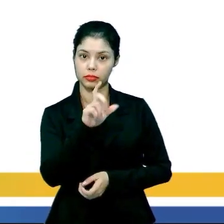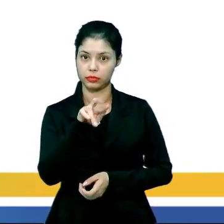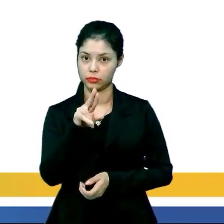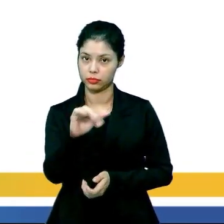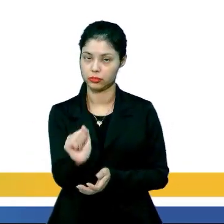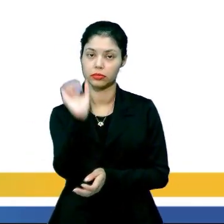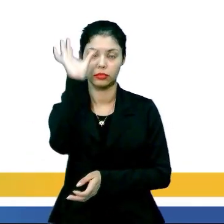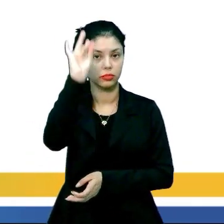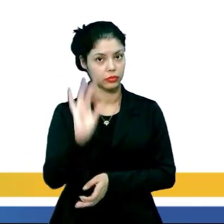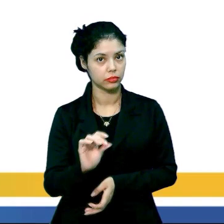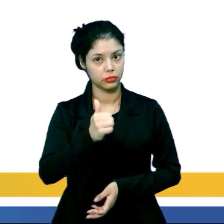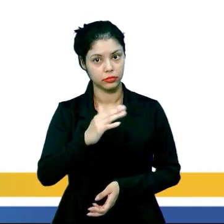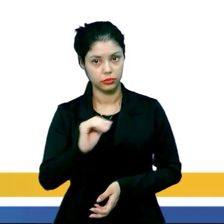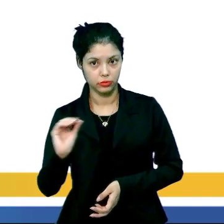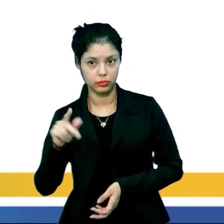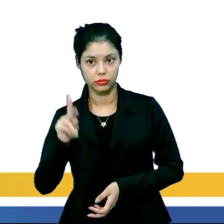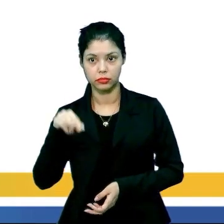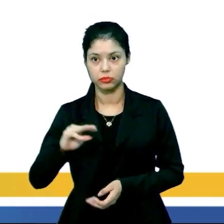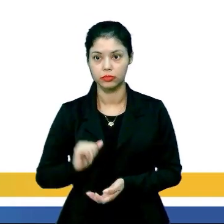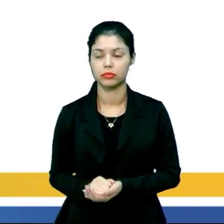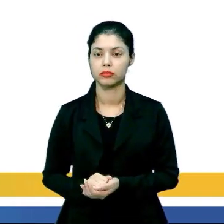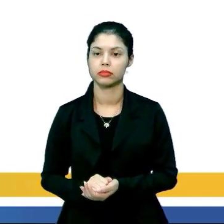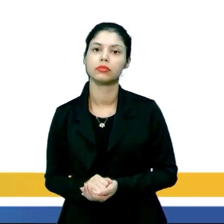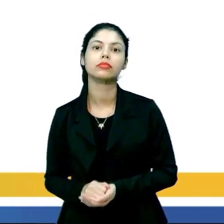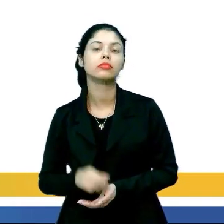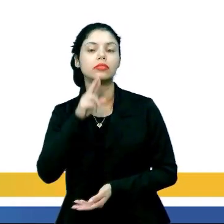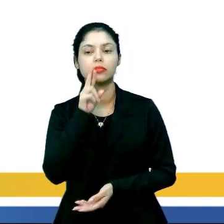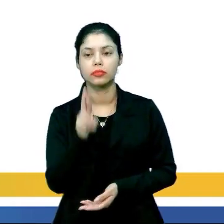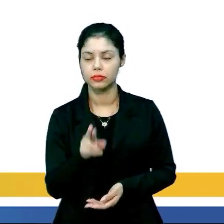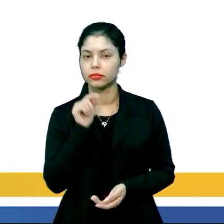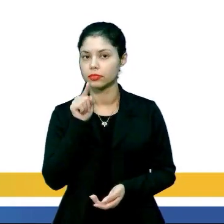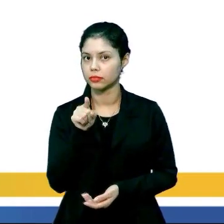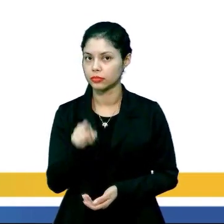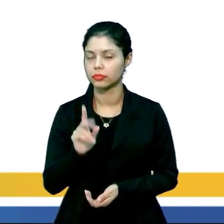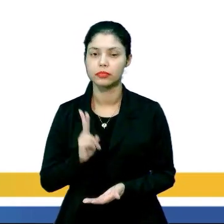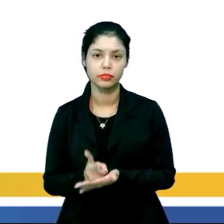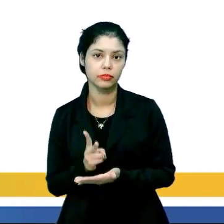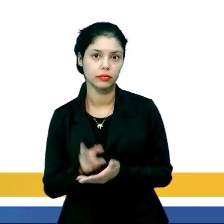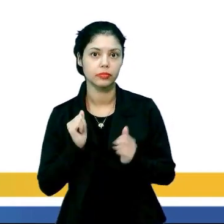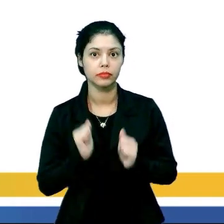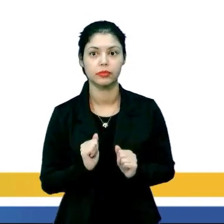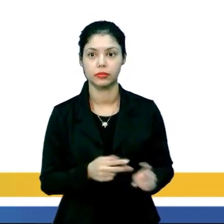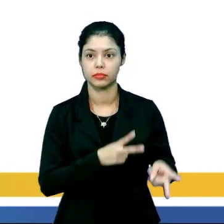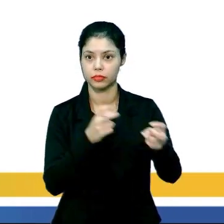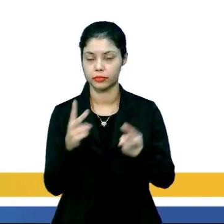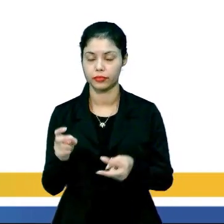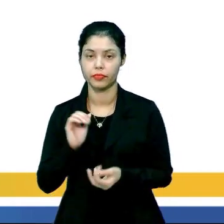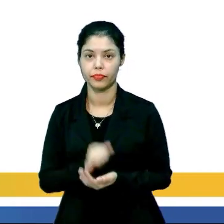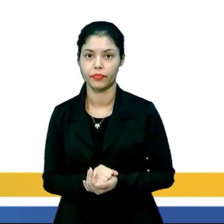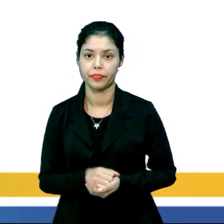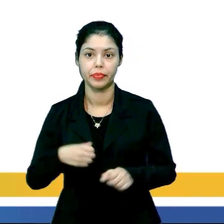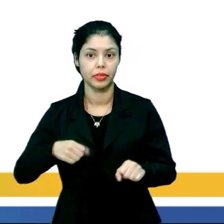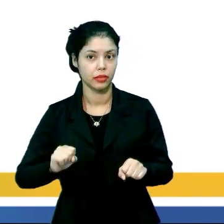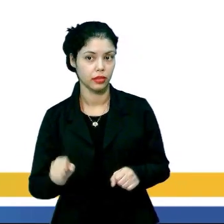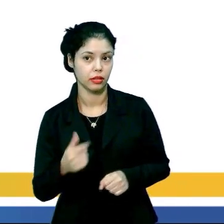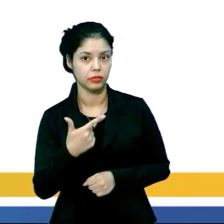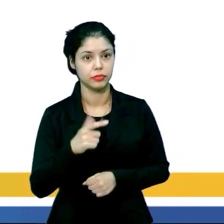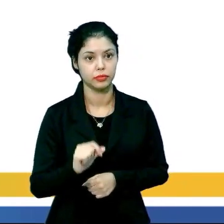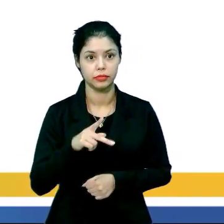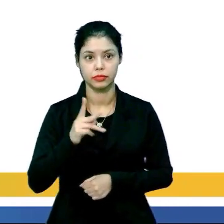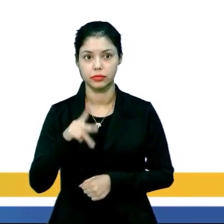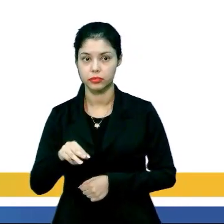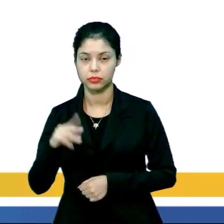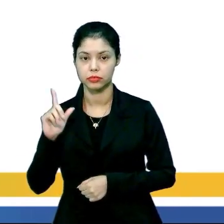5 litros a cada 100 km. Em um breve cálculo, você aí mesmo pode perceber que a moto faz 20